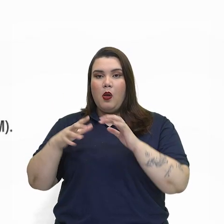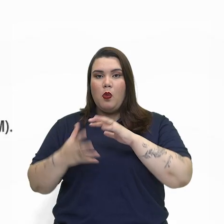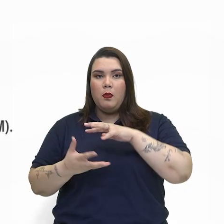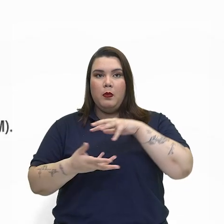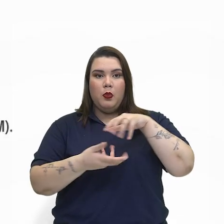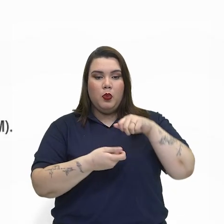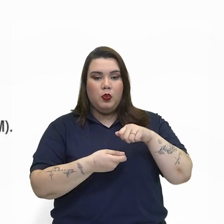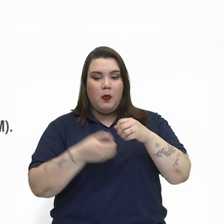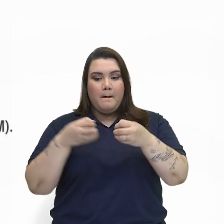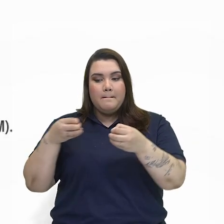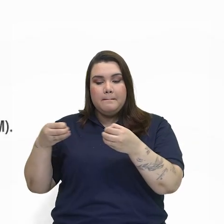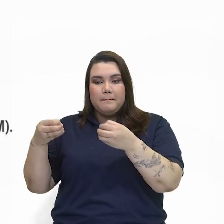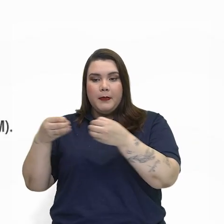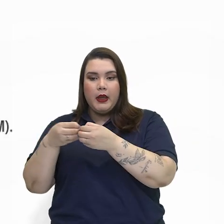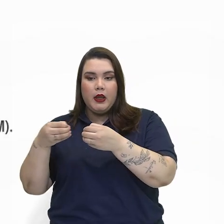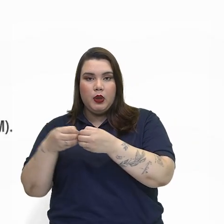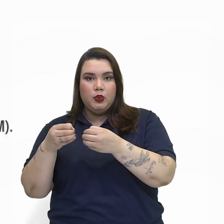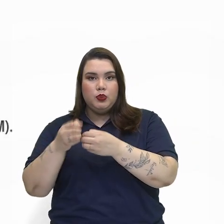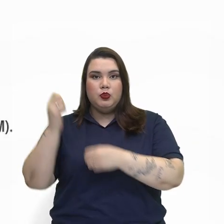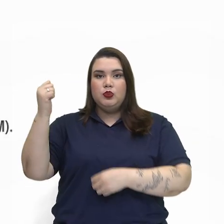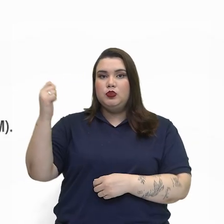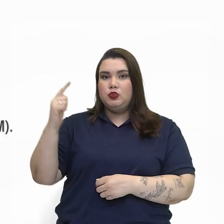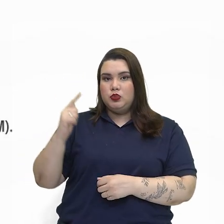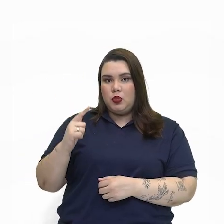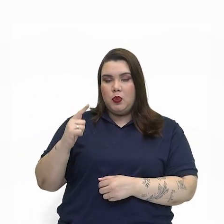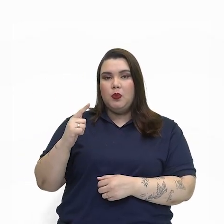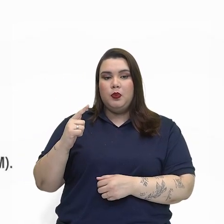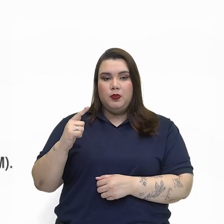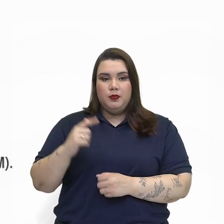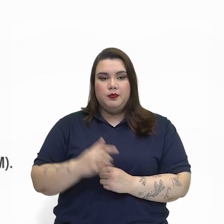do Sol, certo? Aqui, ó.